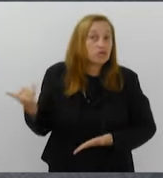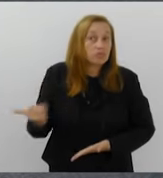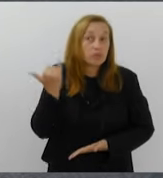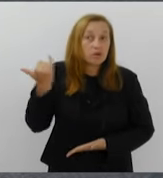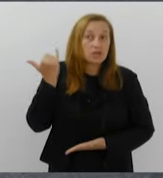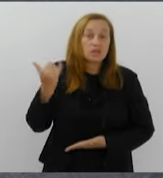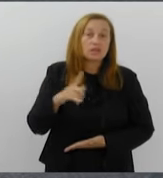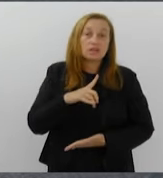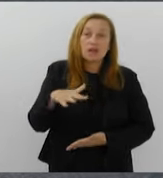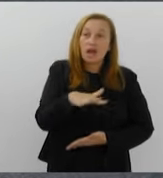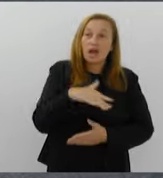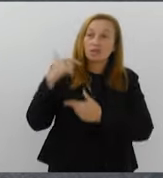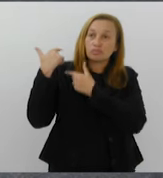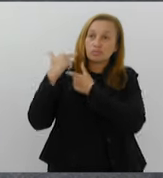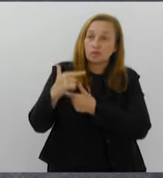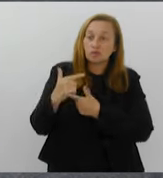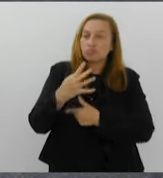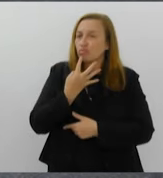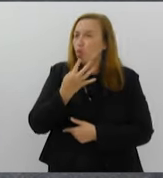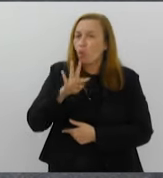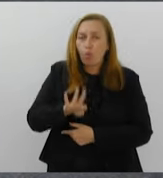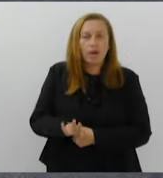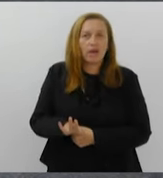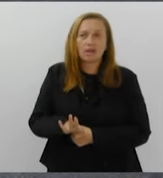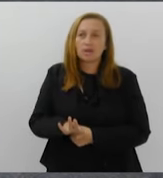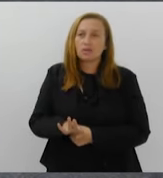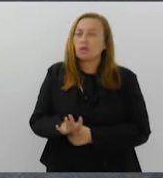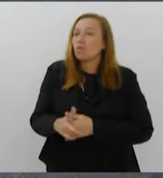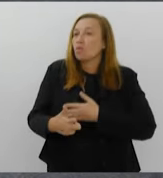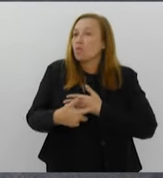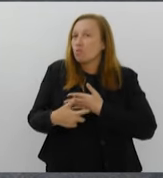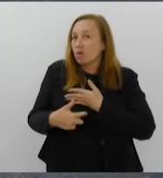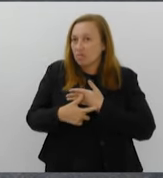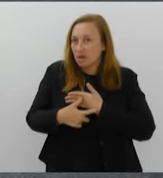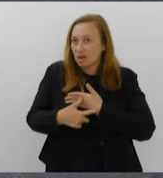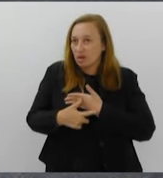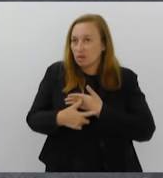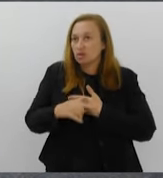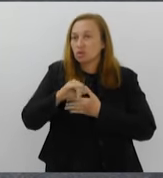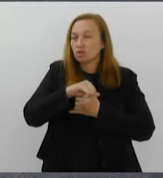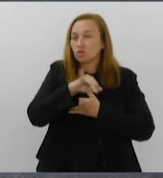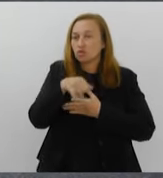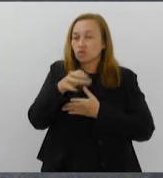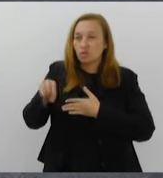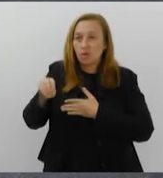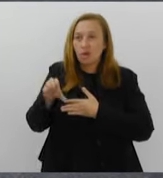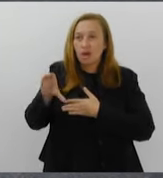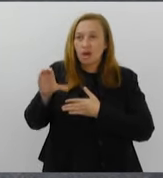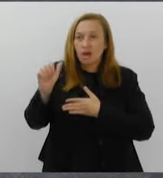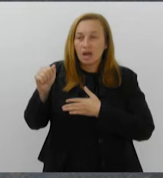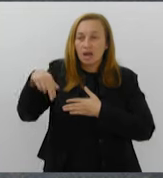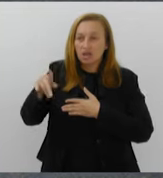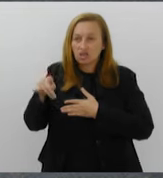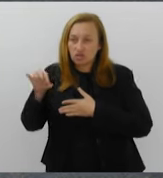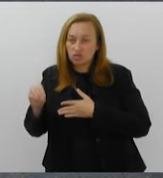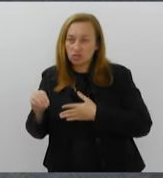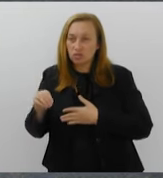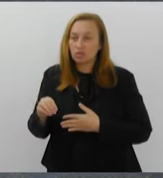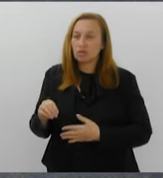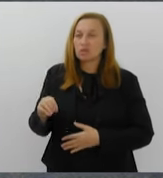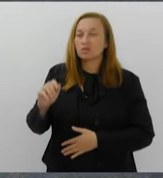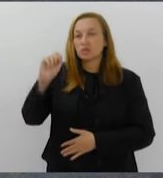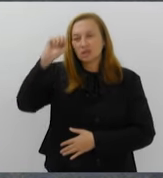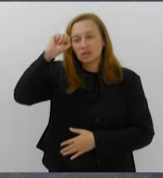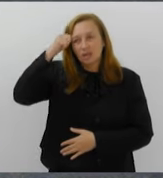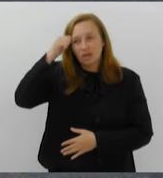setores conservadores que não reconhecem o papel do João Cândido, do nosso almirante negro, embora ele tenha